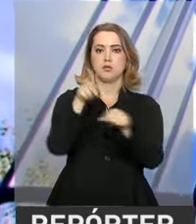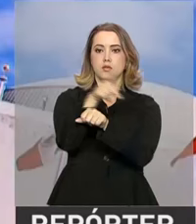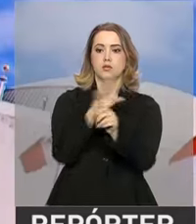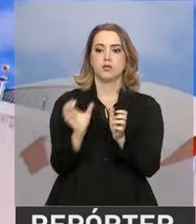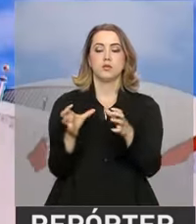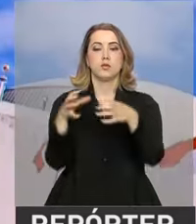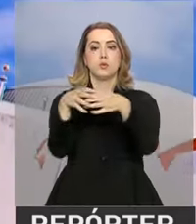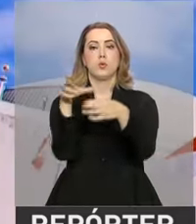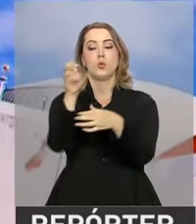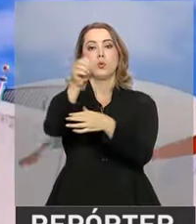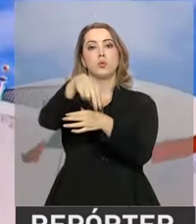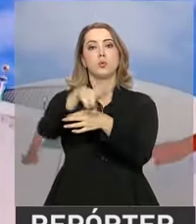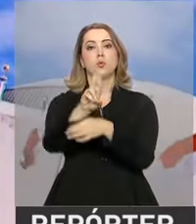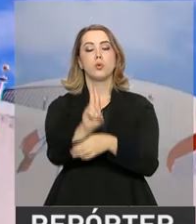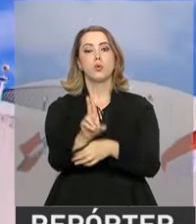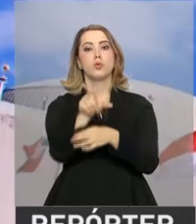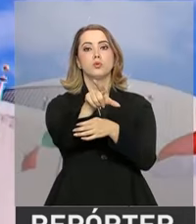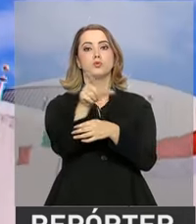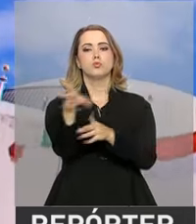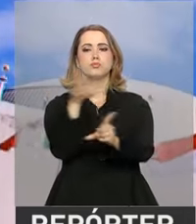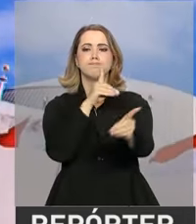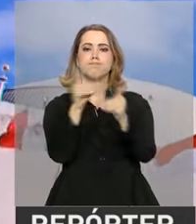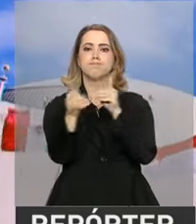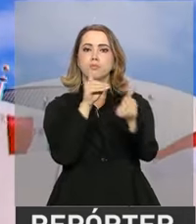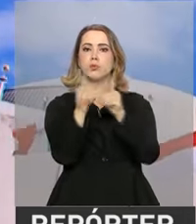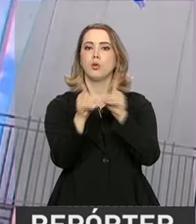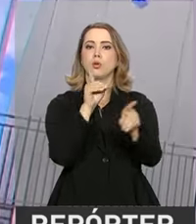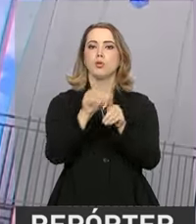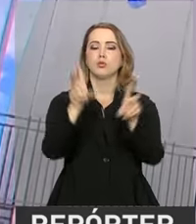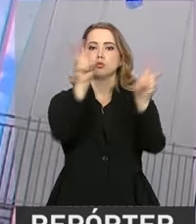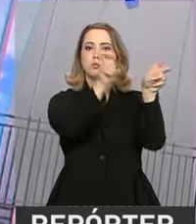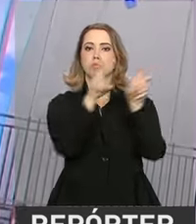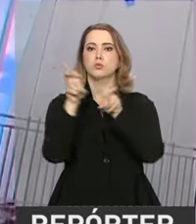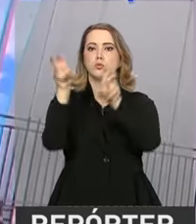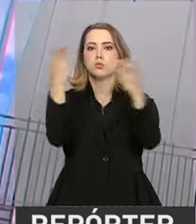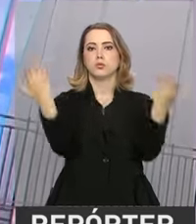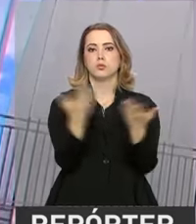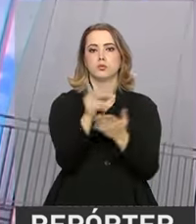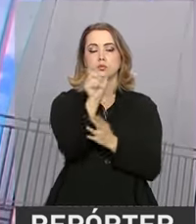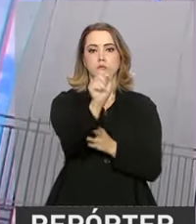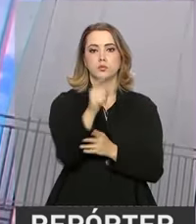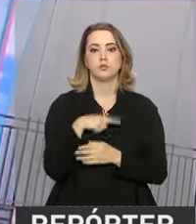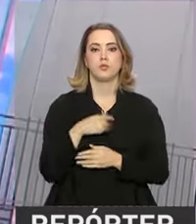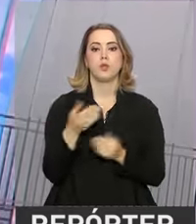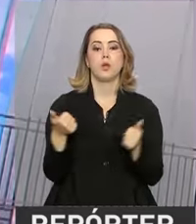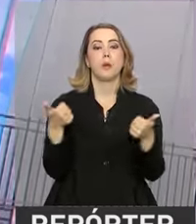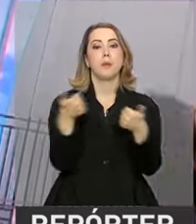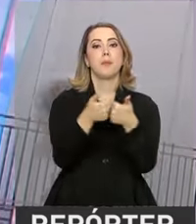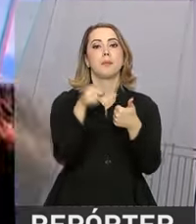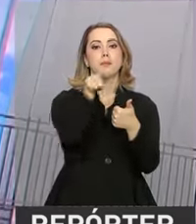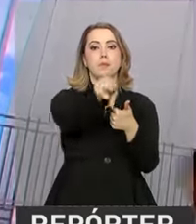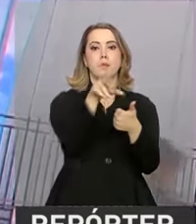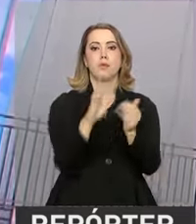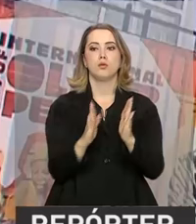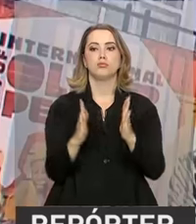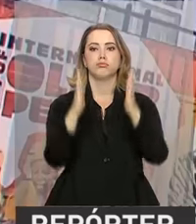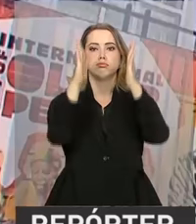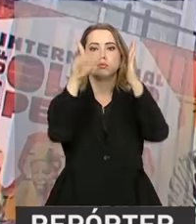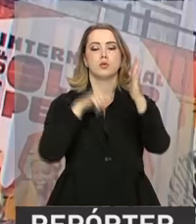da ONU discutem os principais temas da atualidade. Nas imediações do prédio da organização em